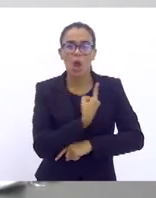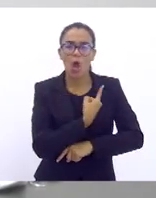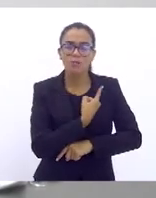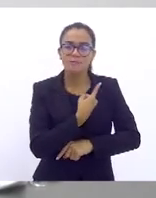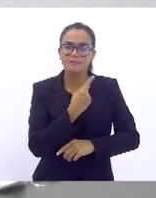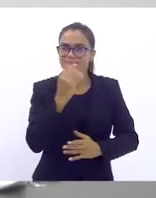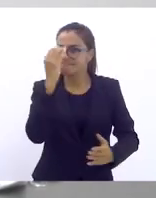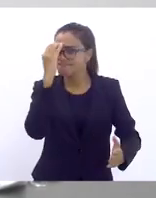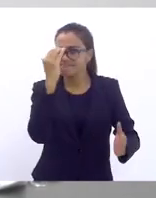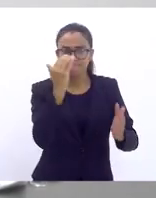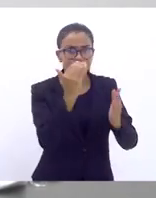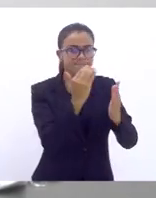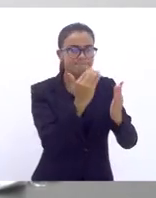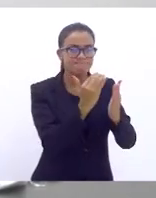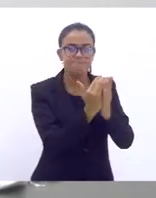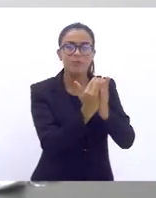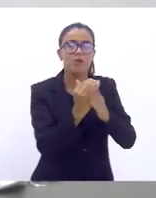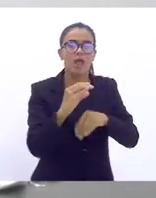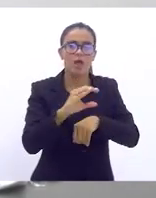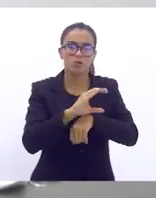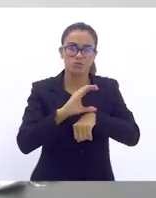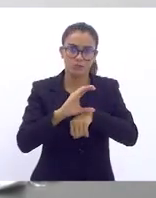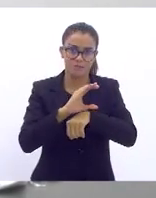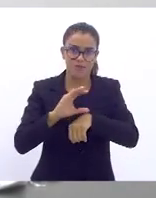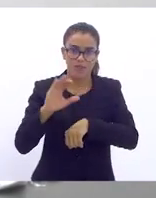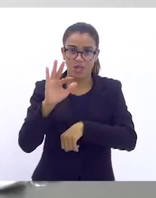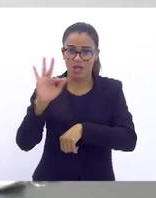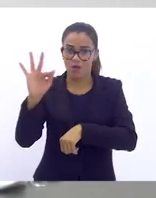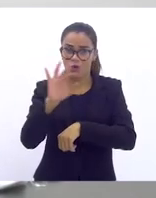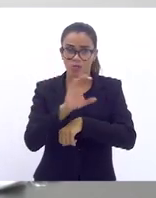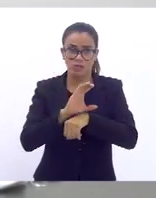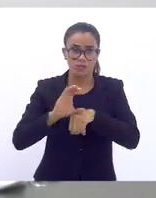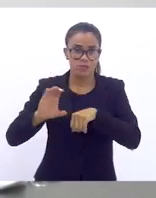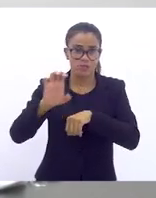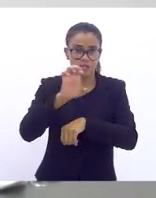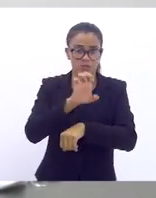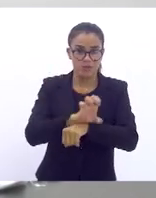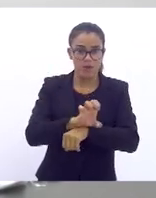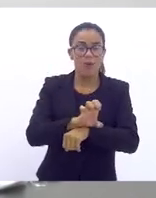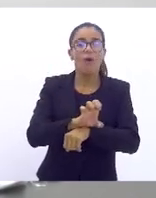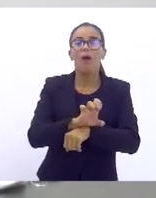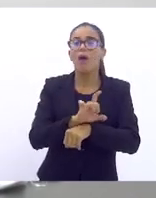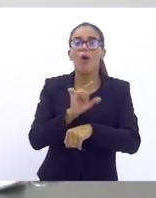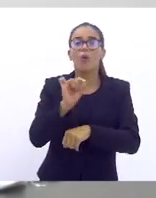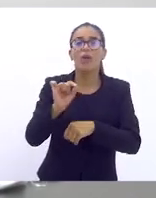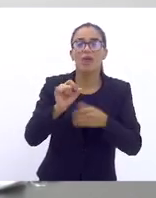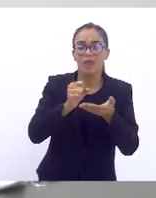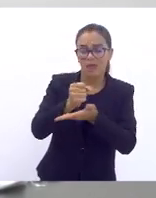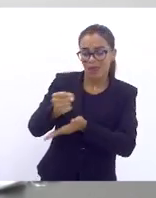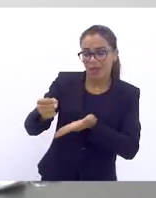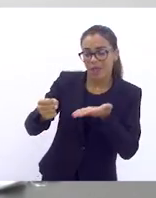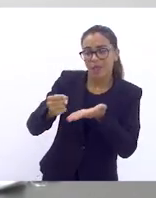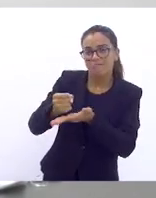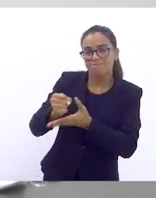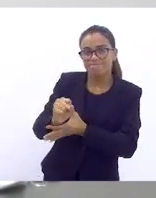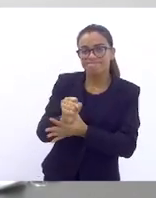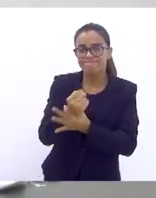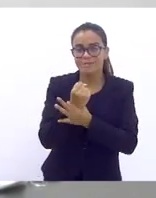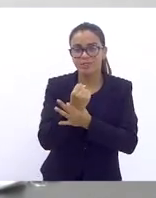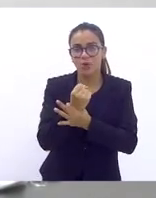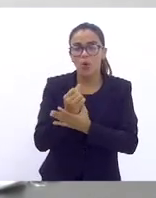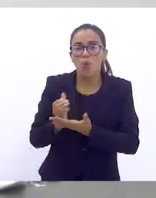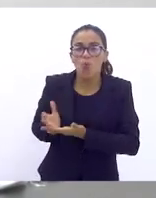o que tá escrito na construção federal a constituição estadual é que respaldar o nosso orçamento